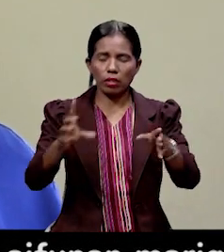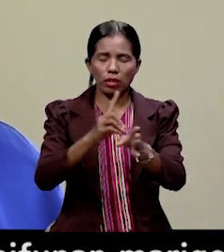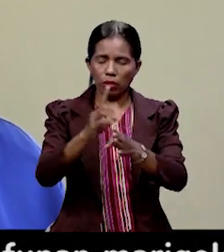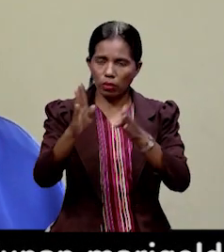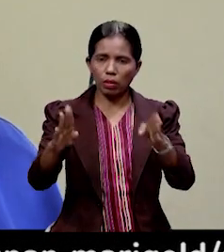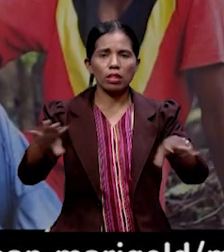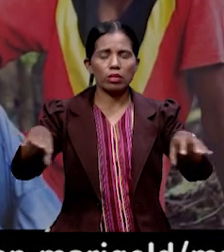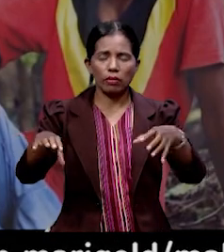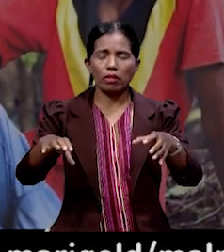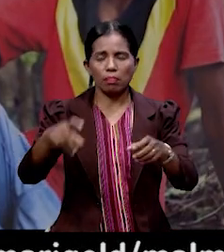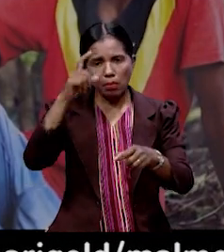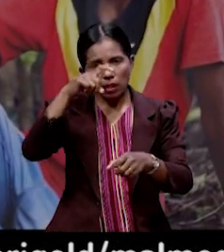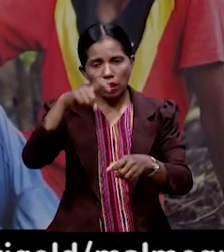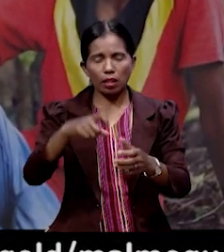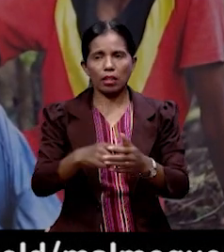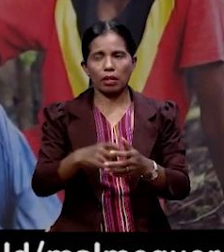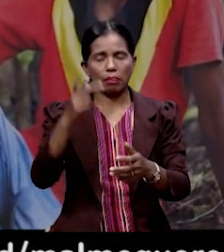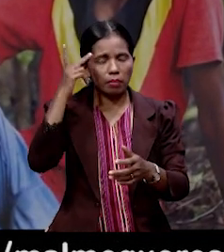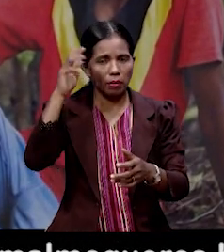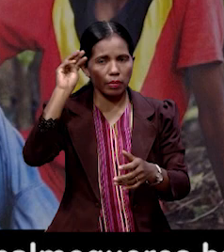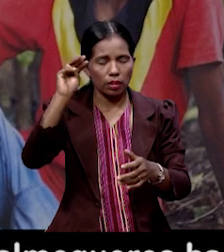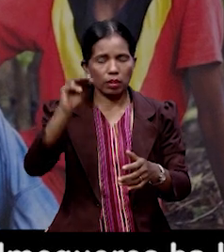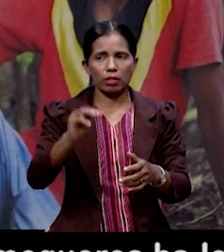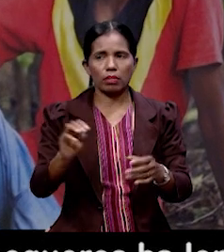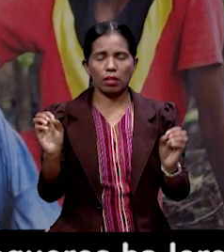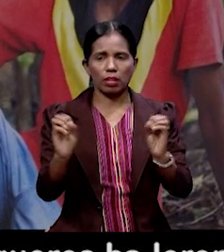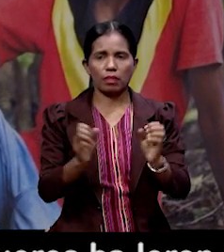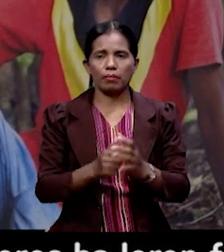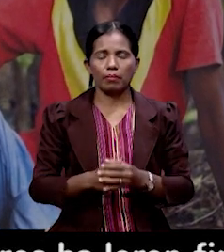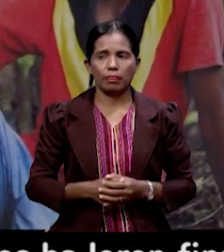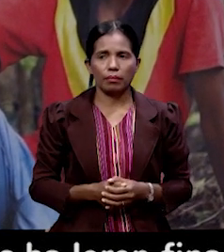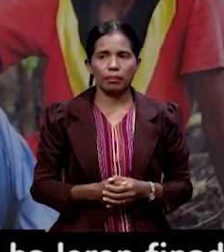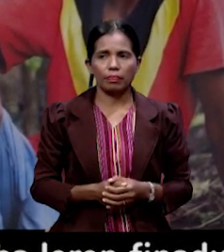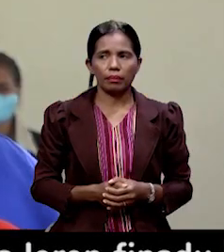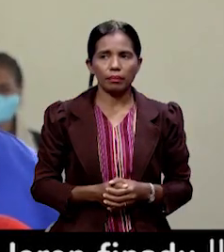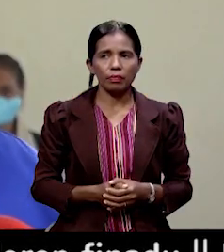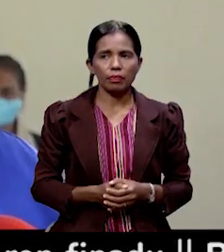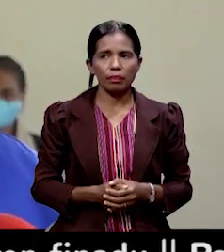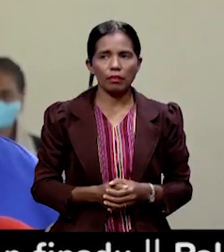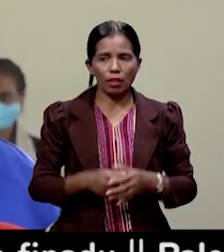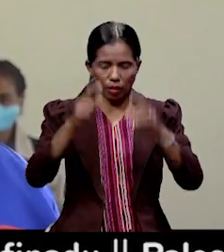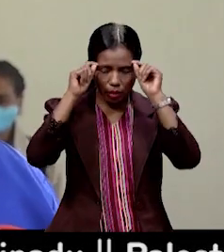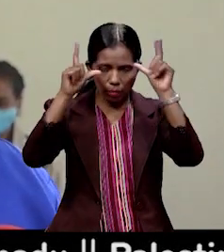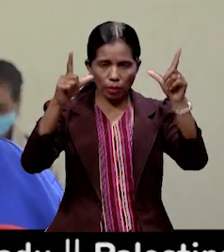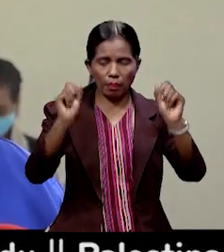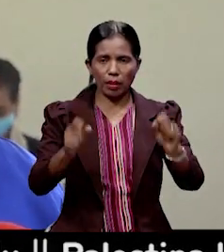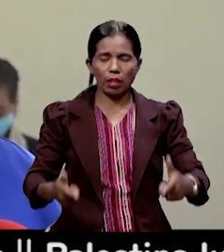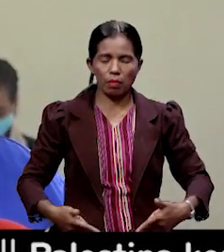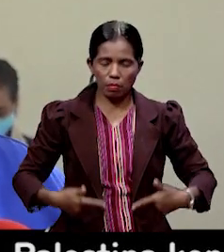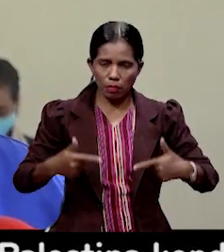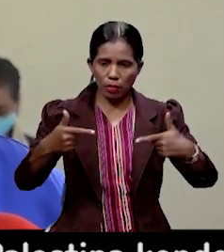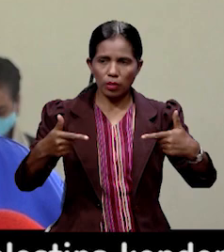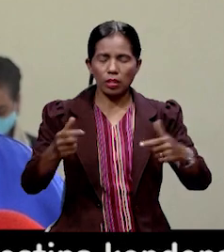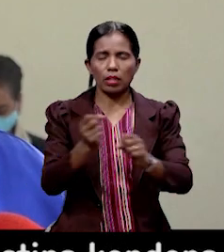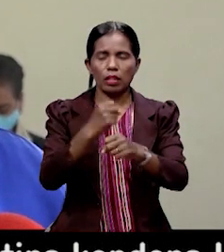qualidade. Primeiro-ministro da Conselho de Arbaco. Para Timor, ele é Mores, ativo